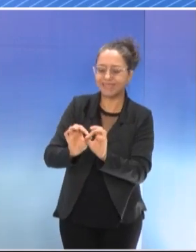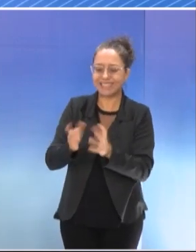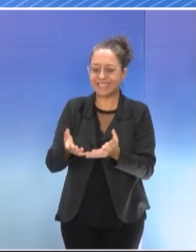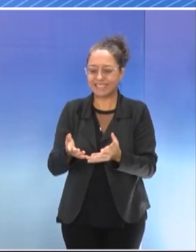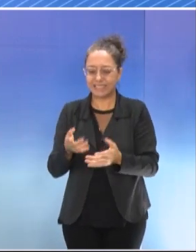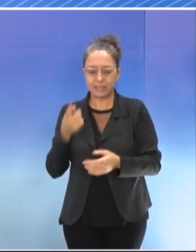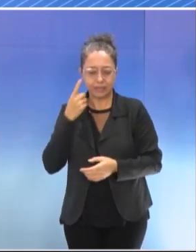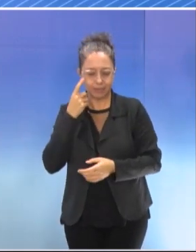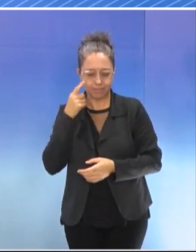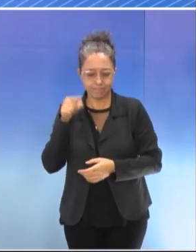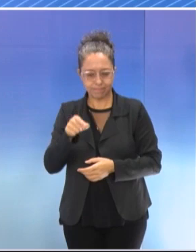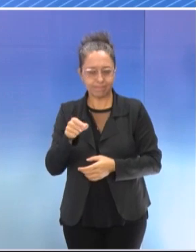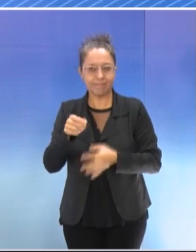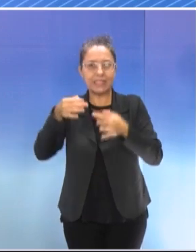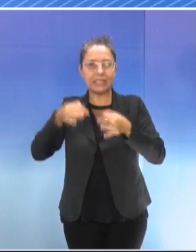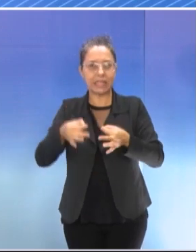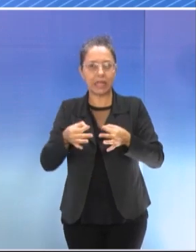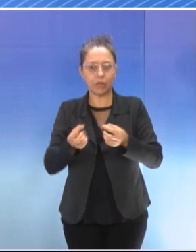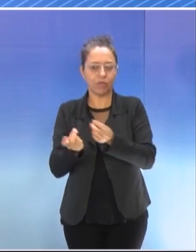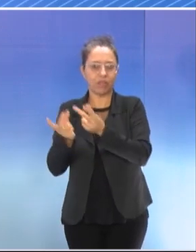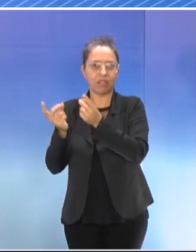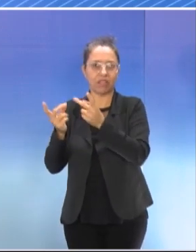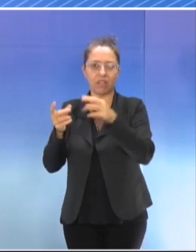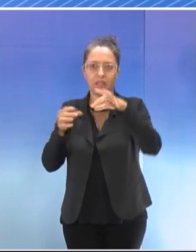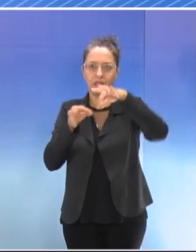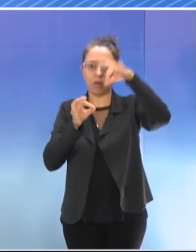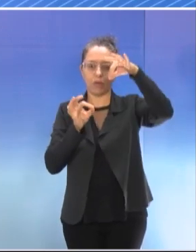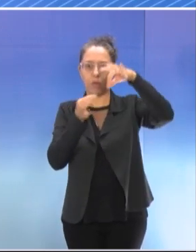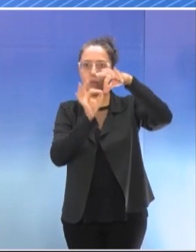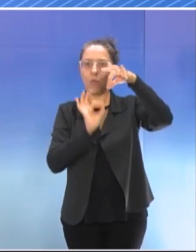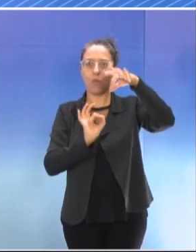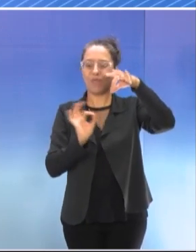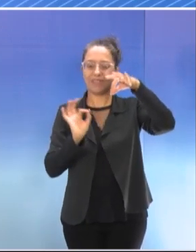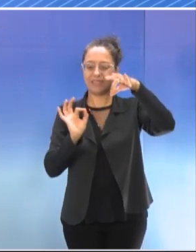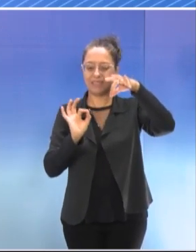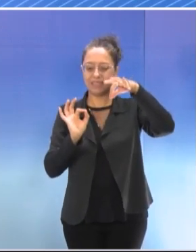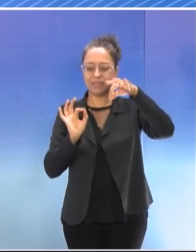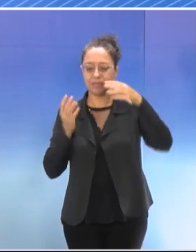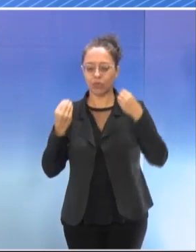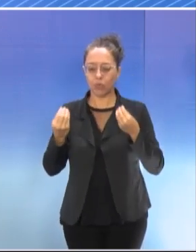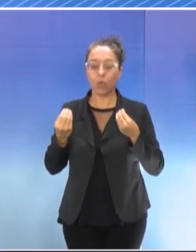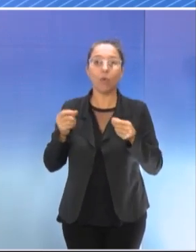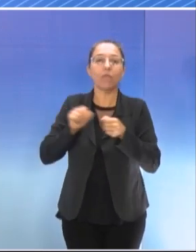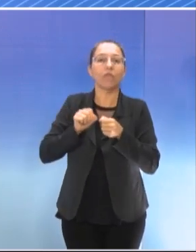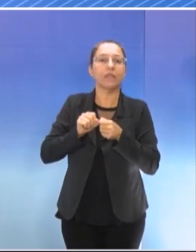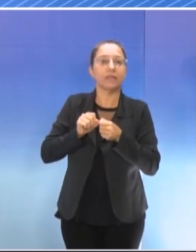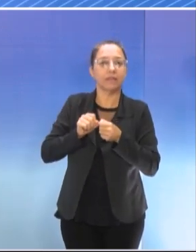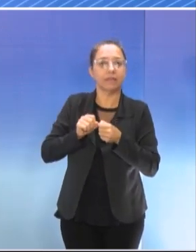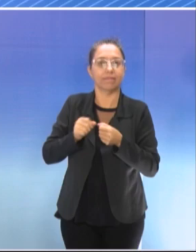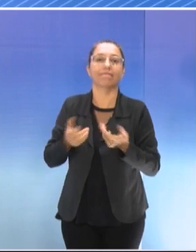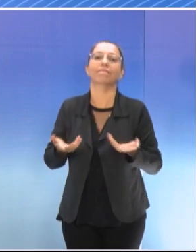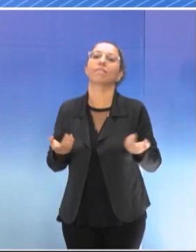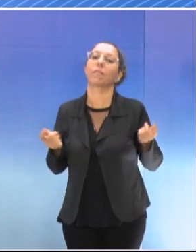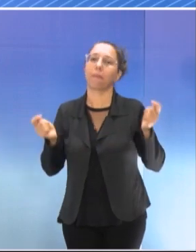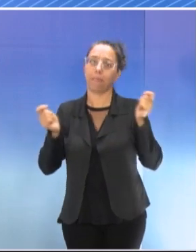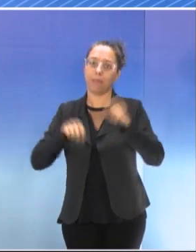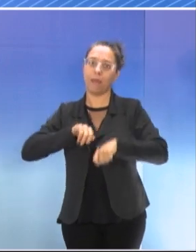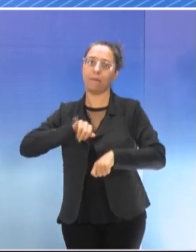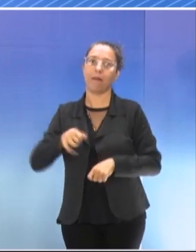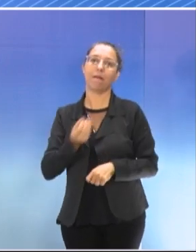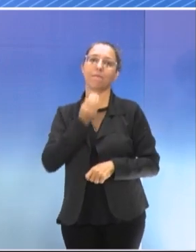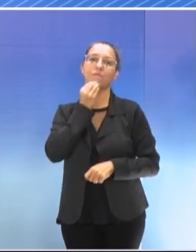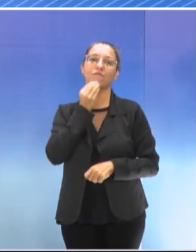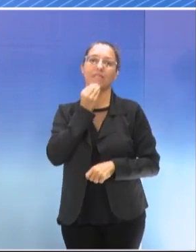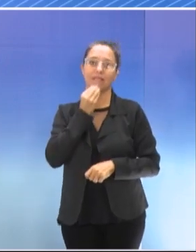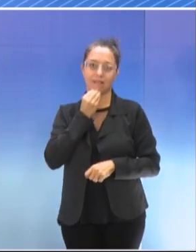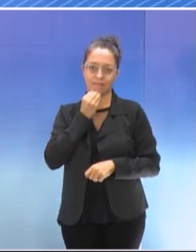tamanho adequado para o mercado, aquelas que não alcançam essa característica, elas são levadas para